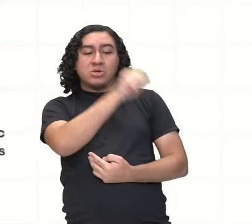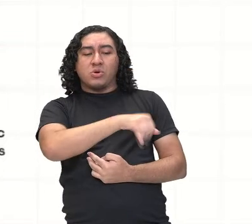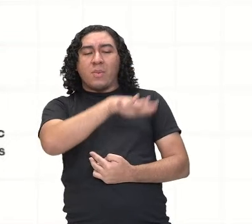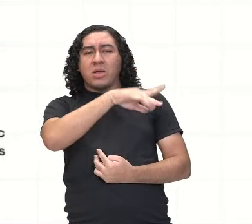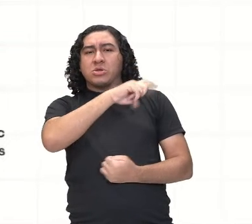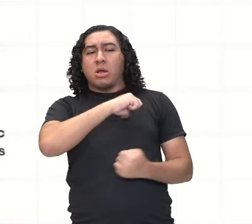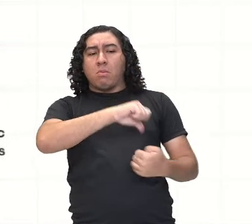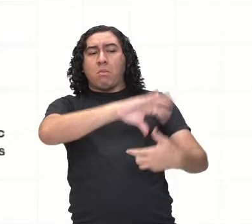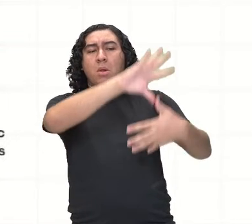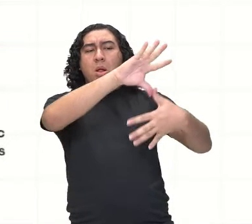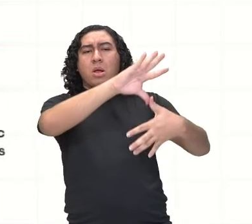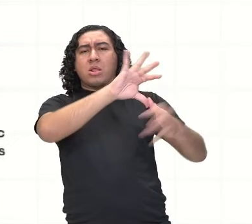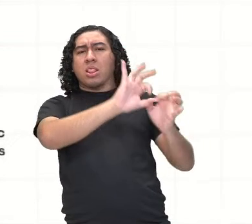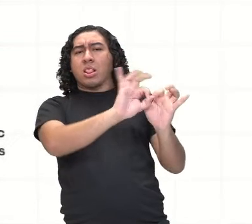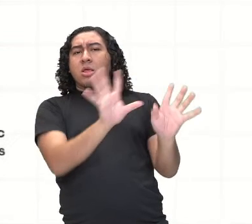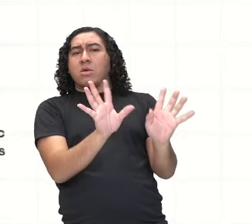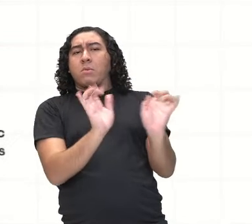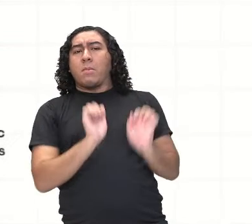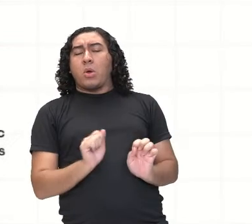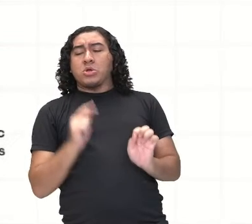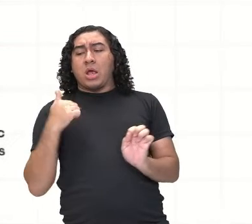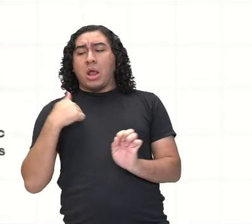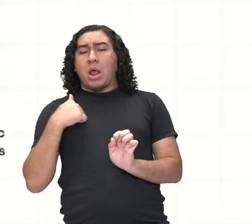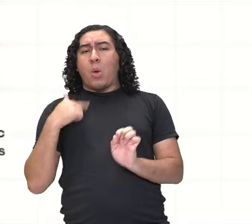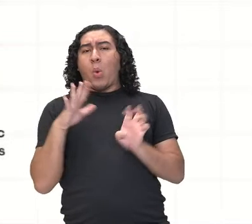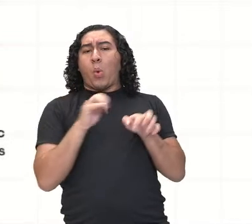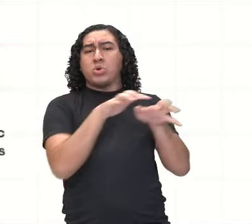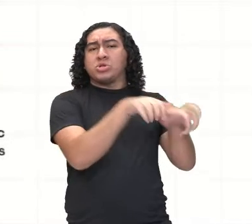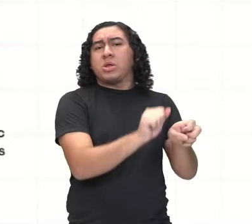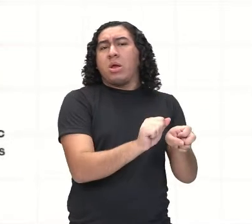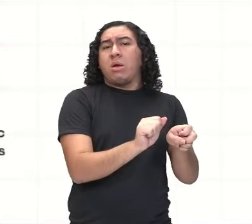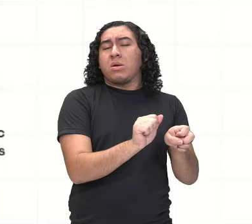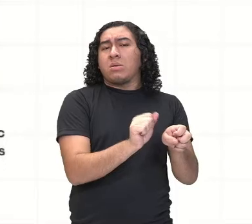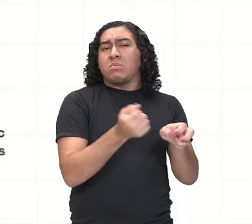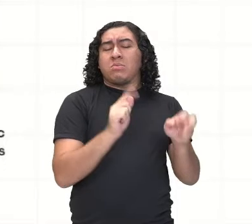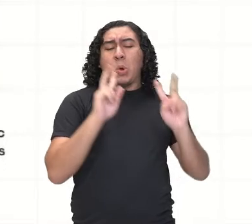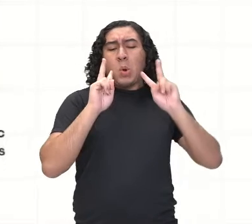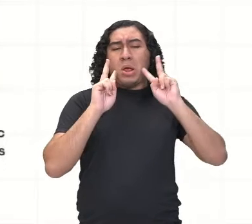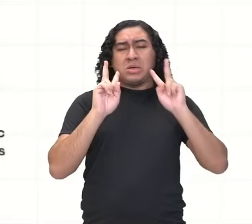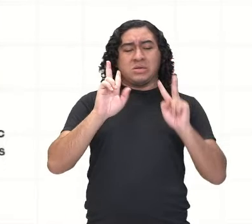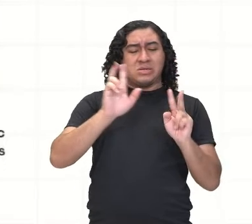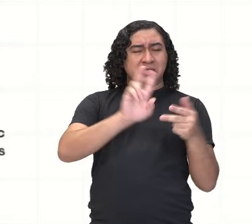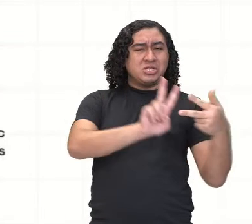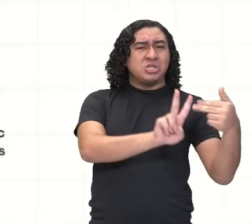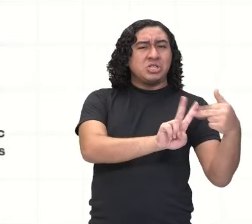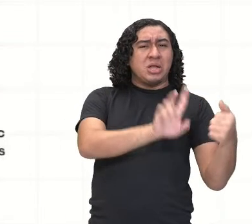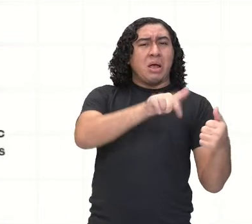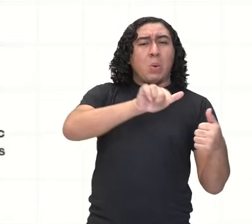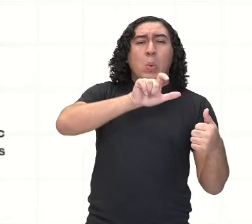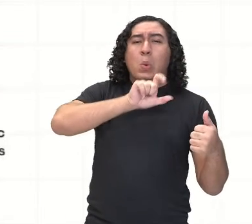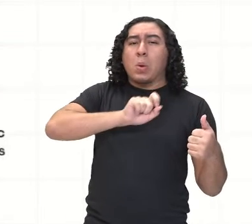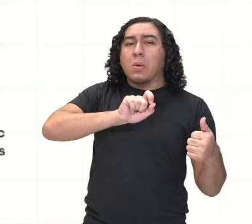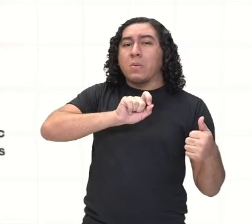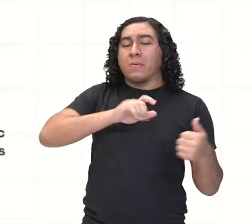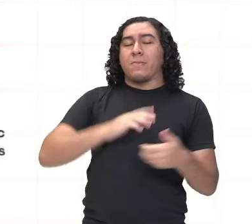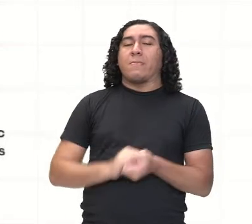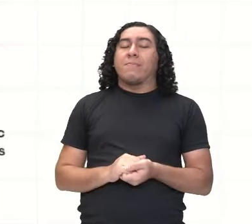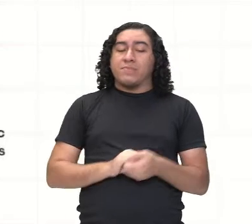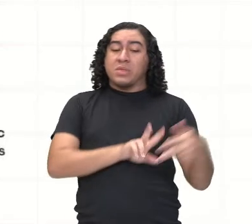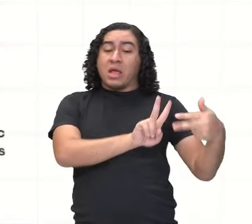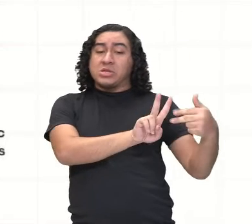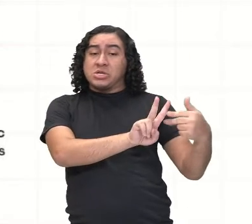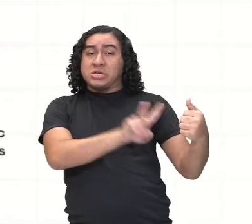ali para que eu a conquiste, o que os indígenas são para este europeu? Os indígenas, frequentemente, eles